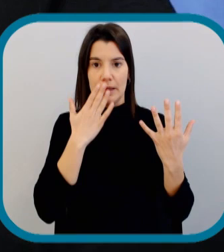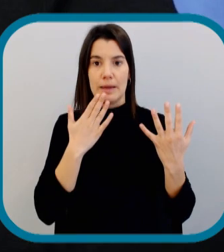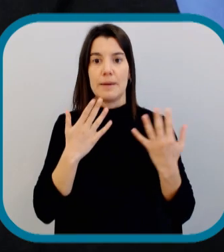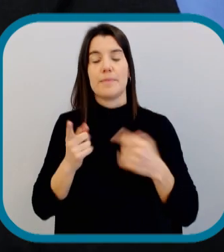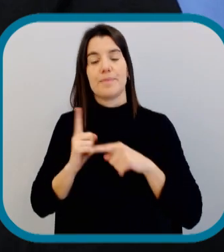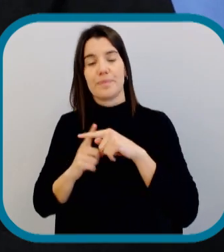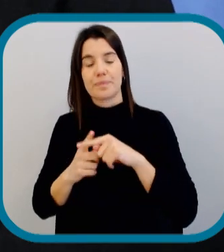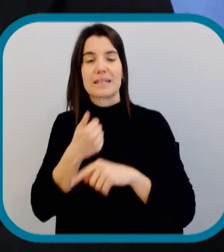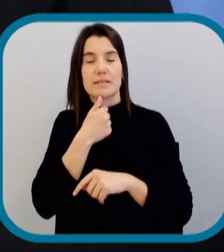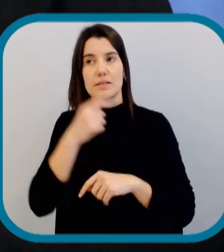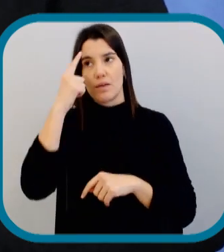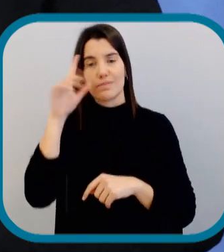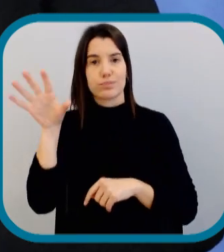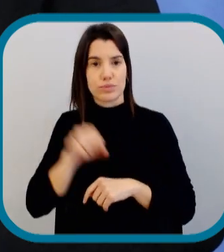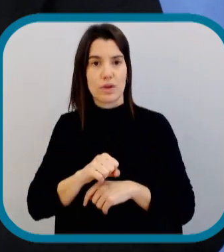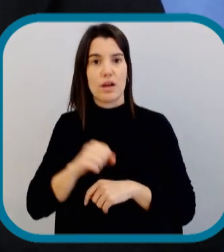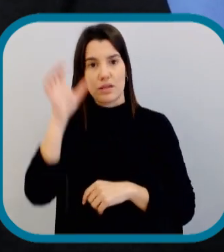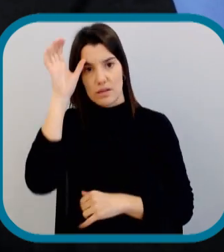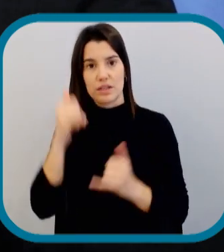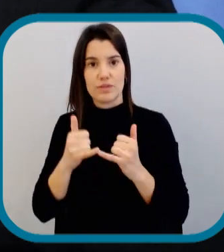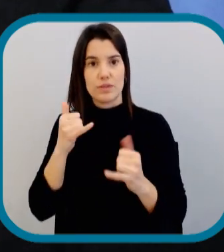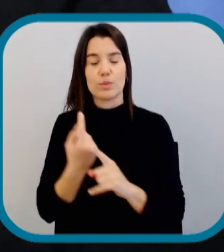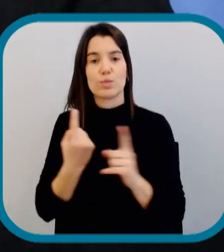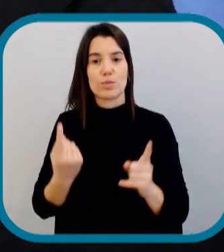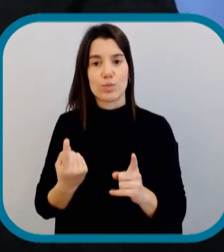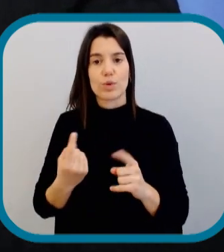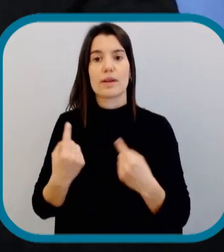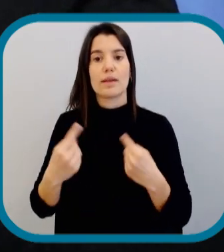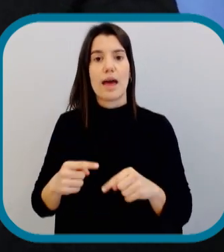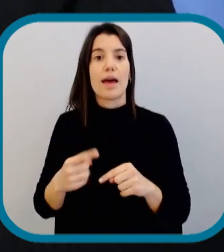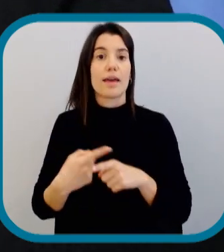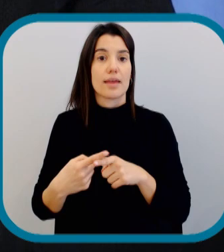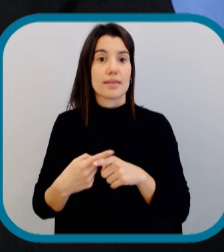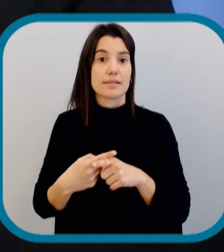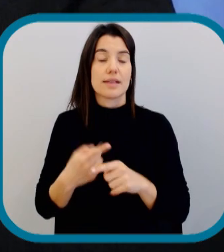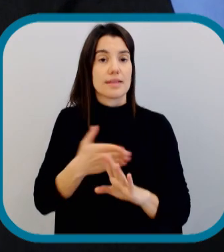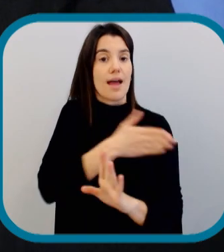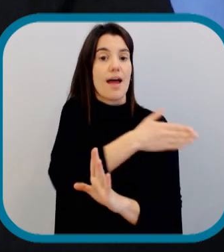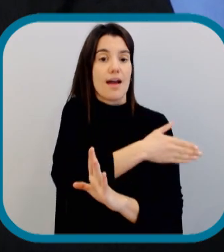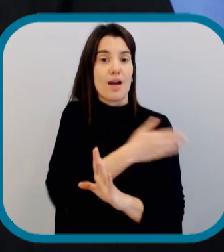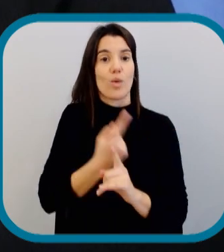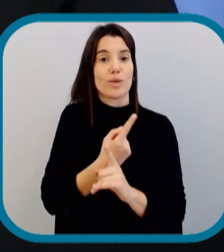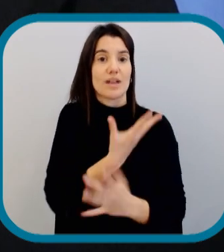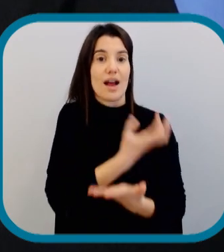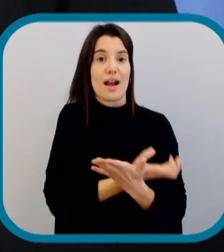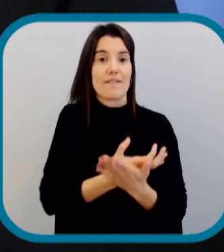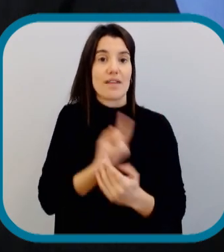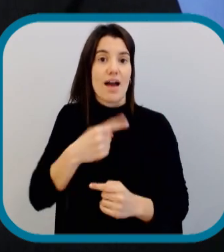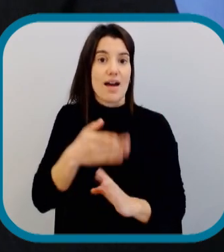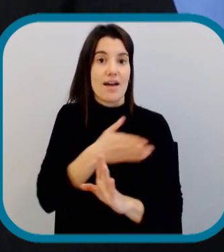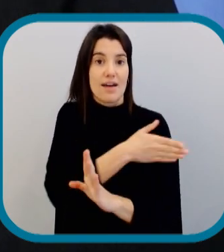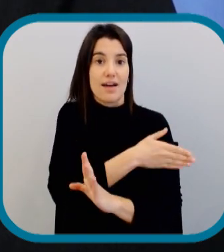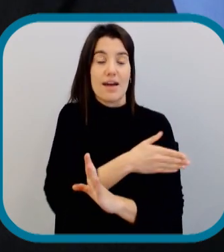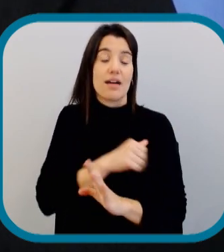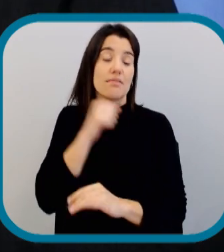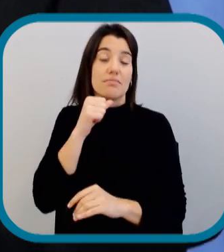vantagens, e também a decisão de recorrermos à inteligência artificial prende-se essencialmente com o facto de existir um dataset muito interessante do angélico, o que